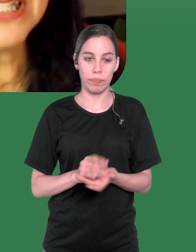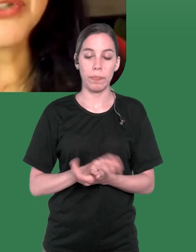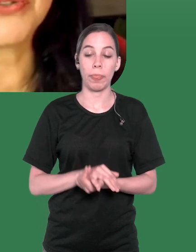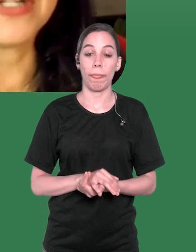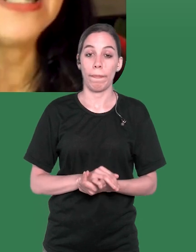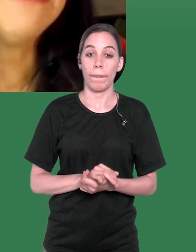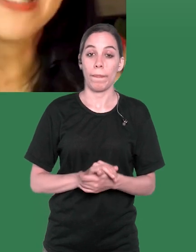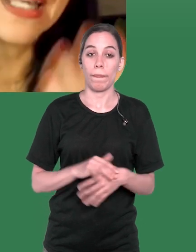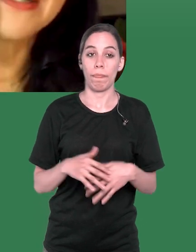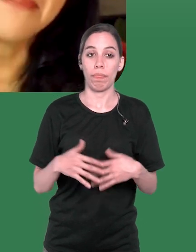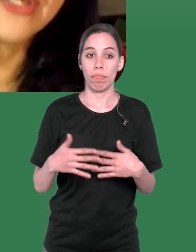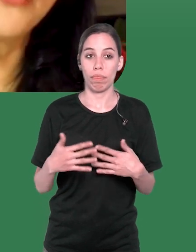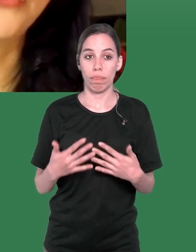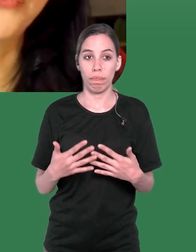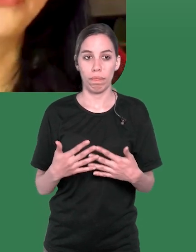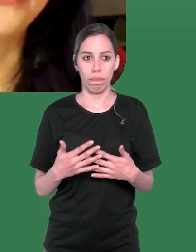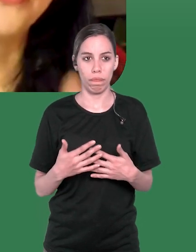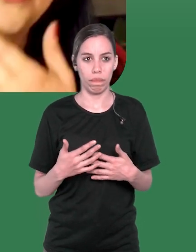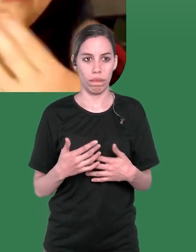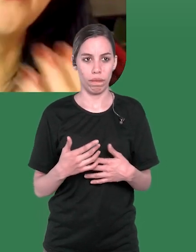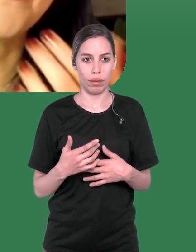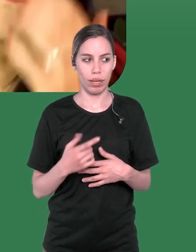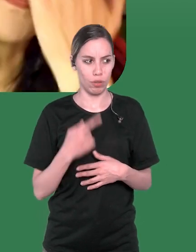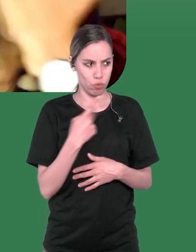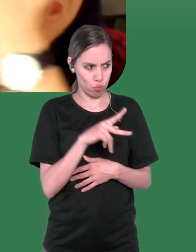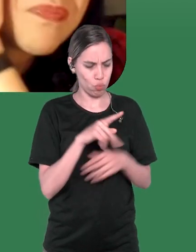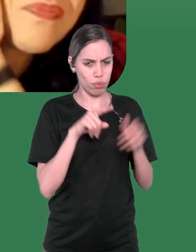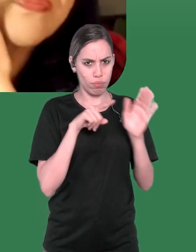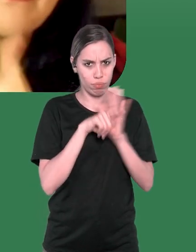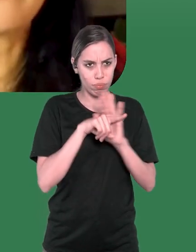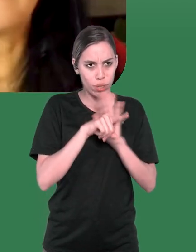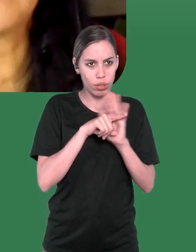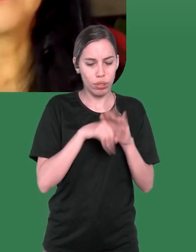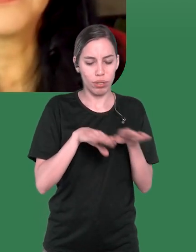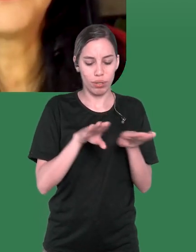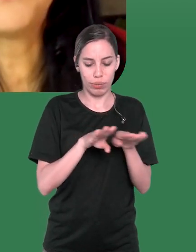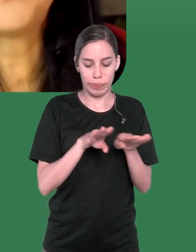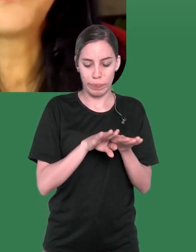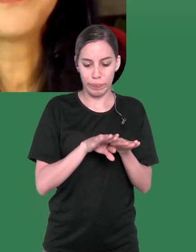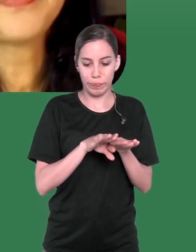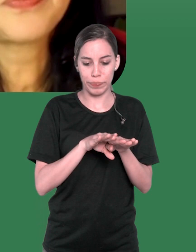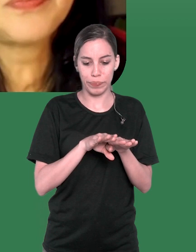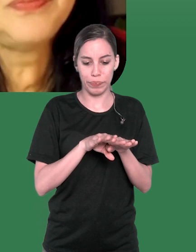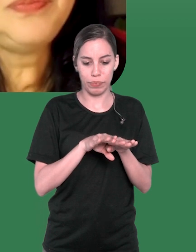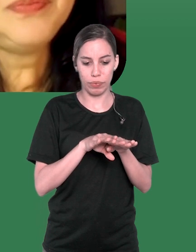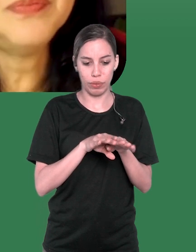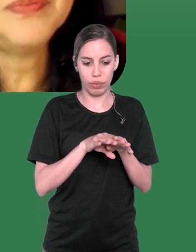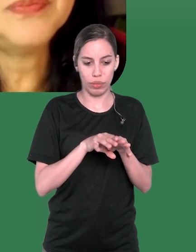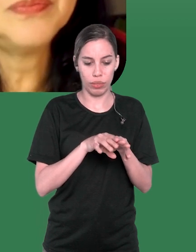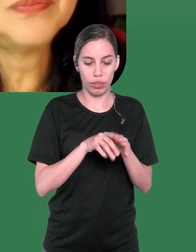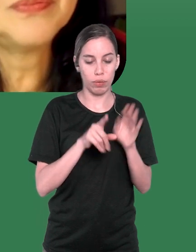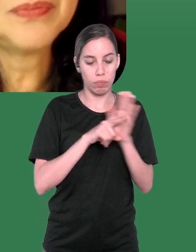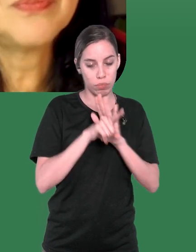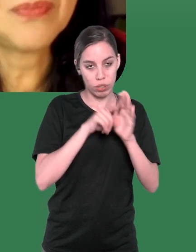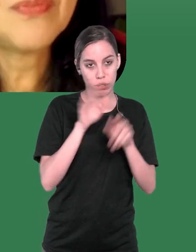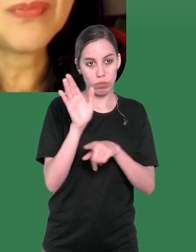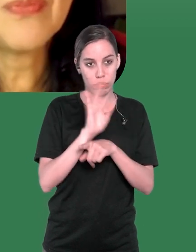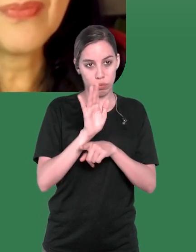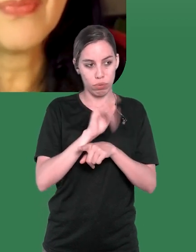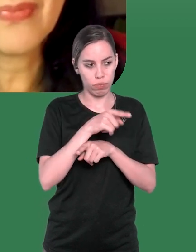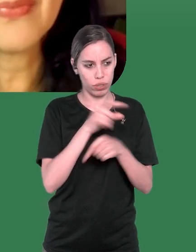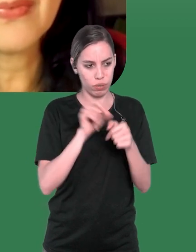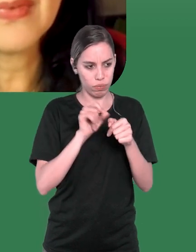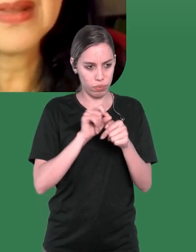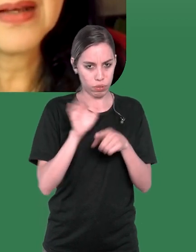então foi isso, né? Peguei também. A sua pesquisa também com cinema, né? Você fez